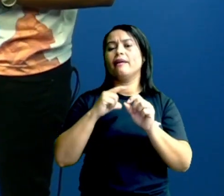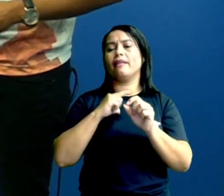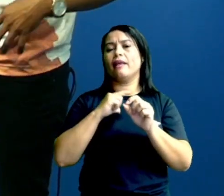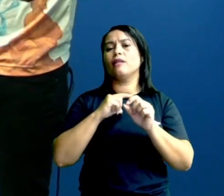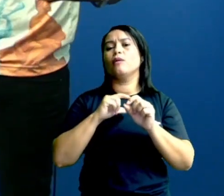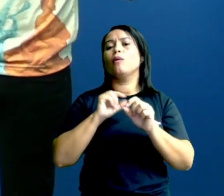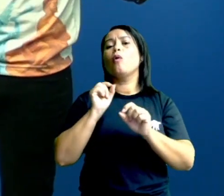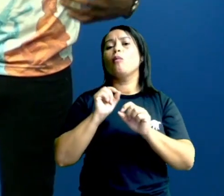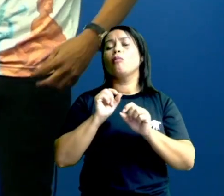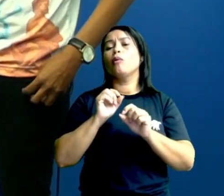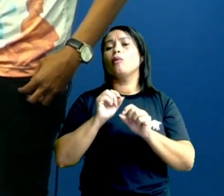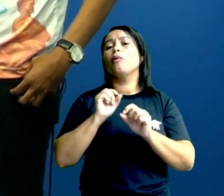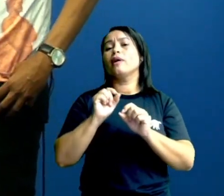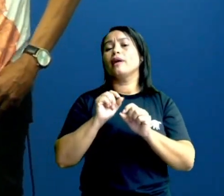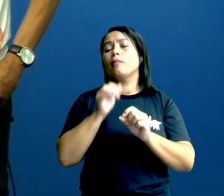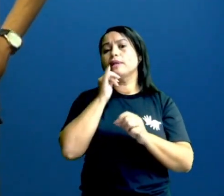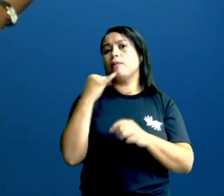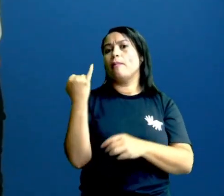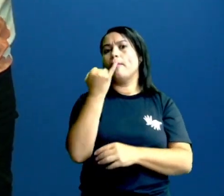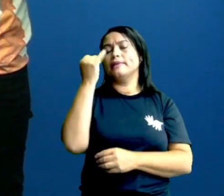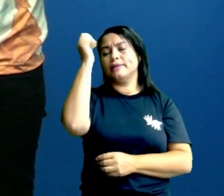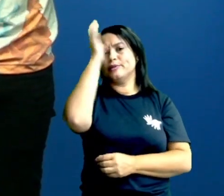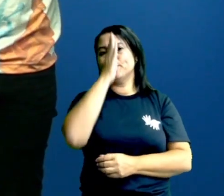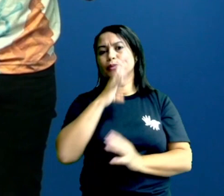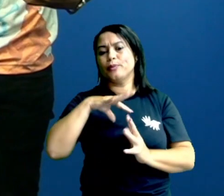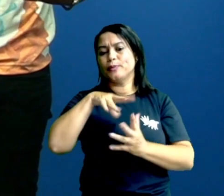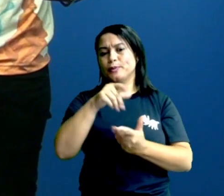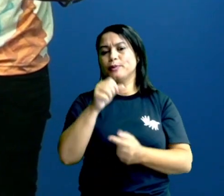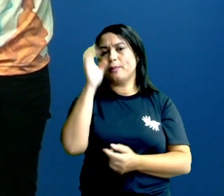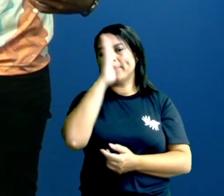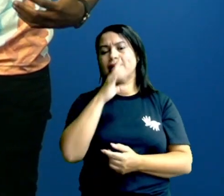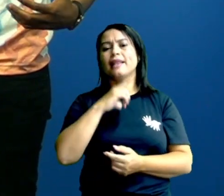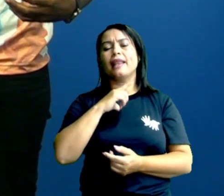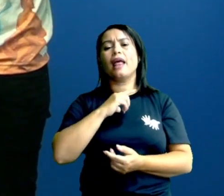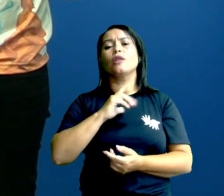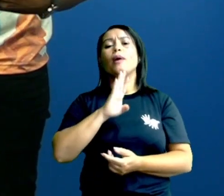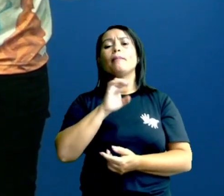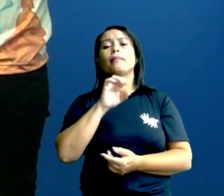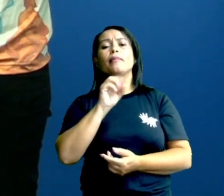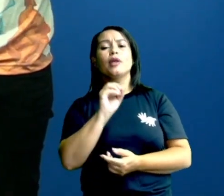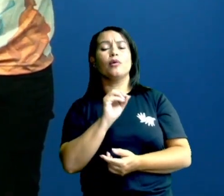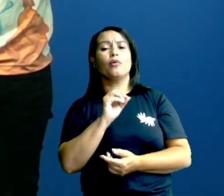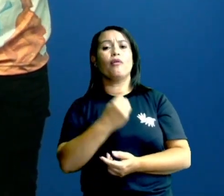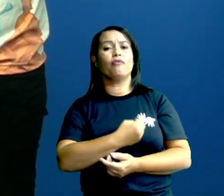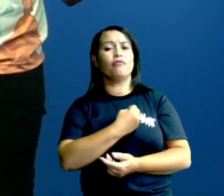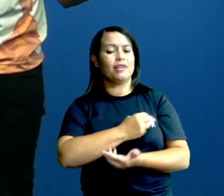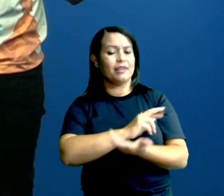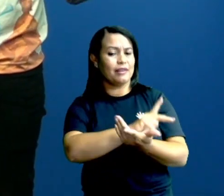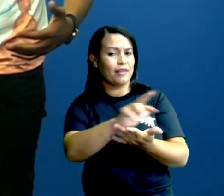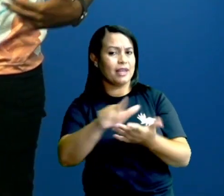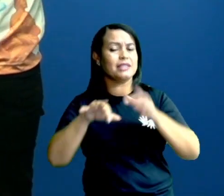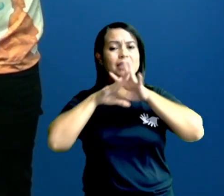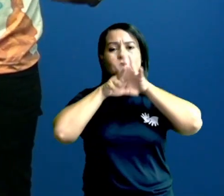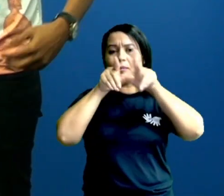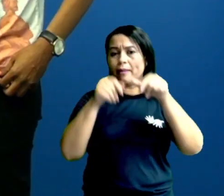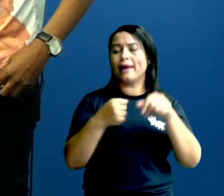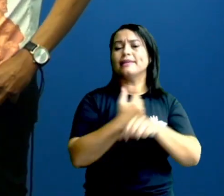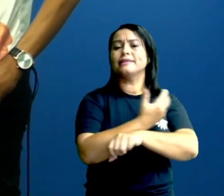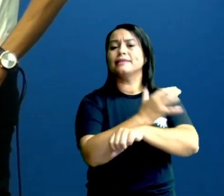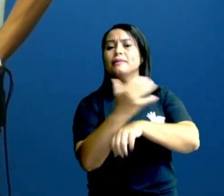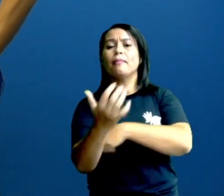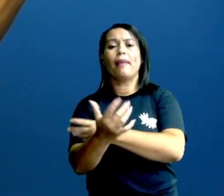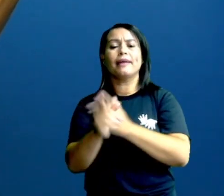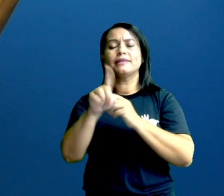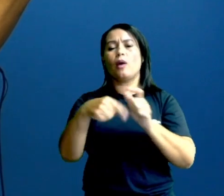natural brasileiro que é um dos mais importantes do mundo e em termos de biodiversidade ou seja de variedade de animais e plantas é